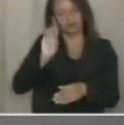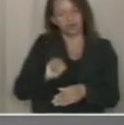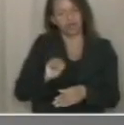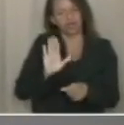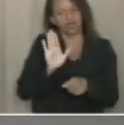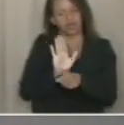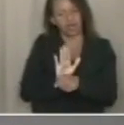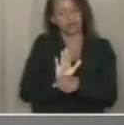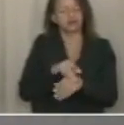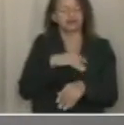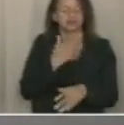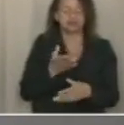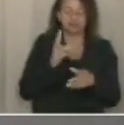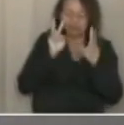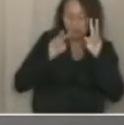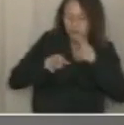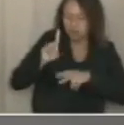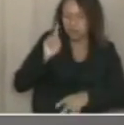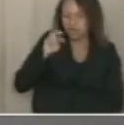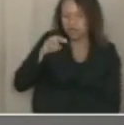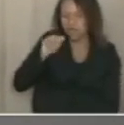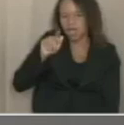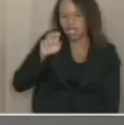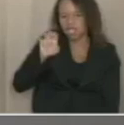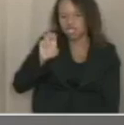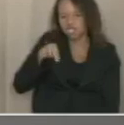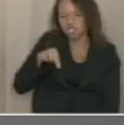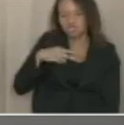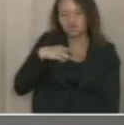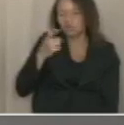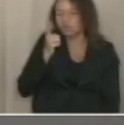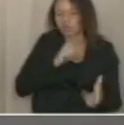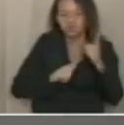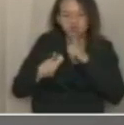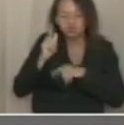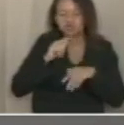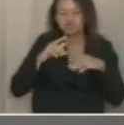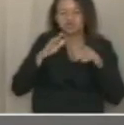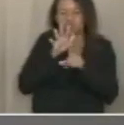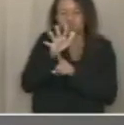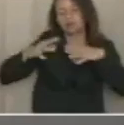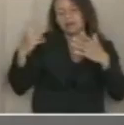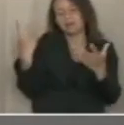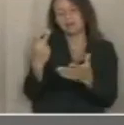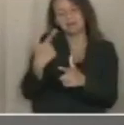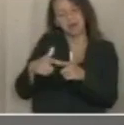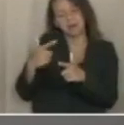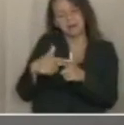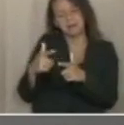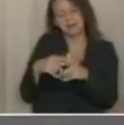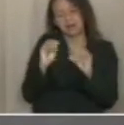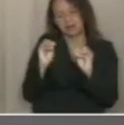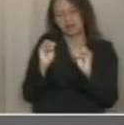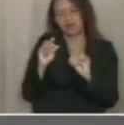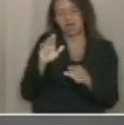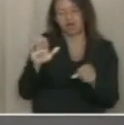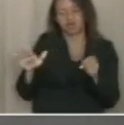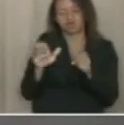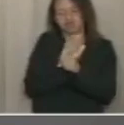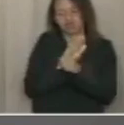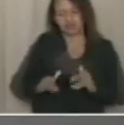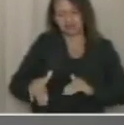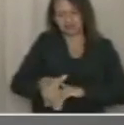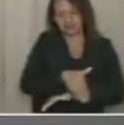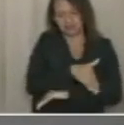verificamos um sistema de drenagem que não consegue suprir a demanda das chuvas e também trazem problemas com o esgotamento